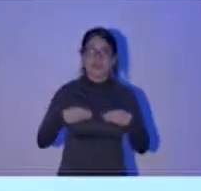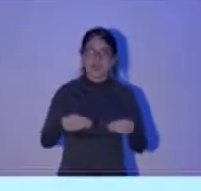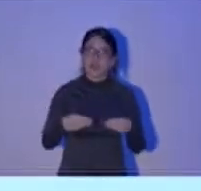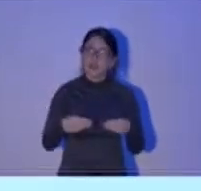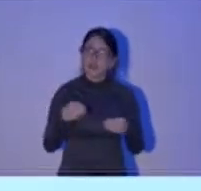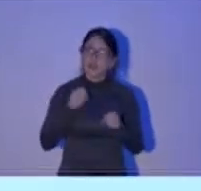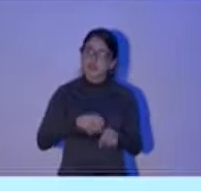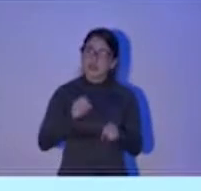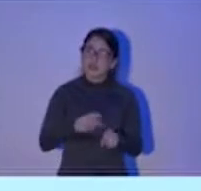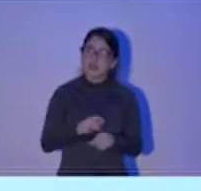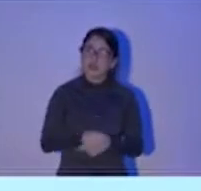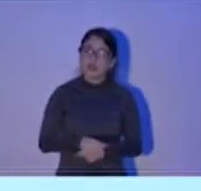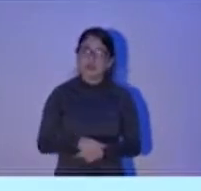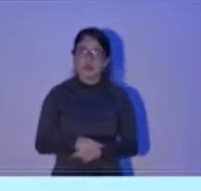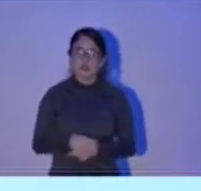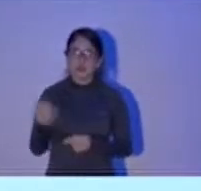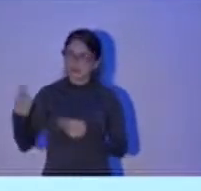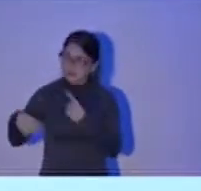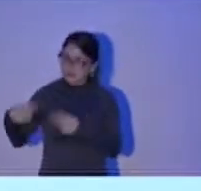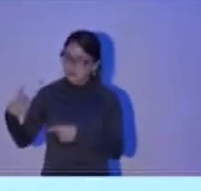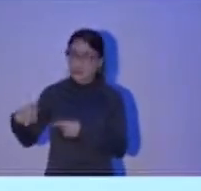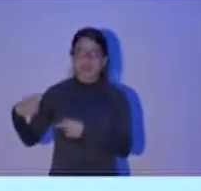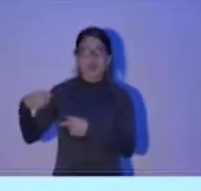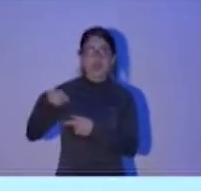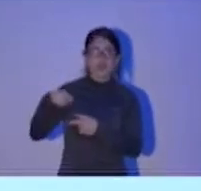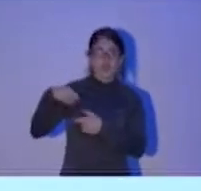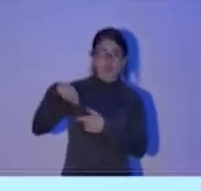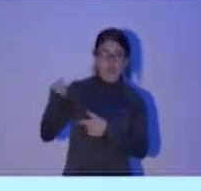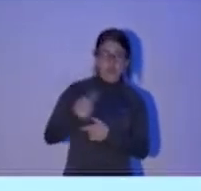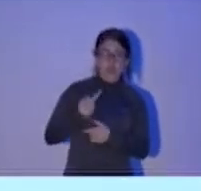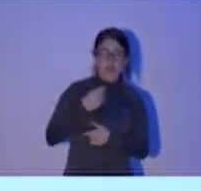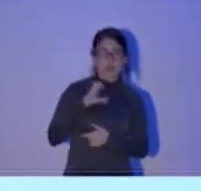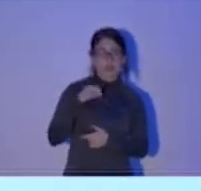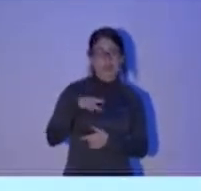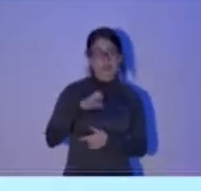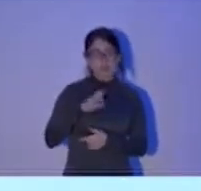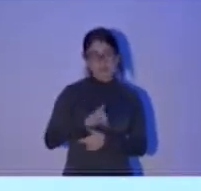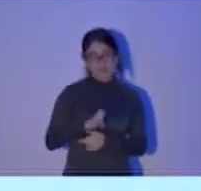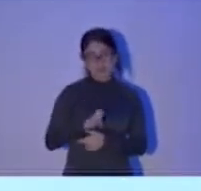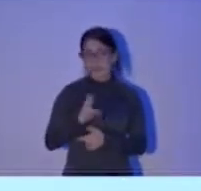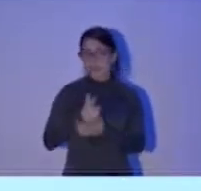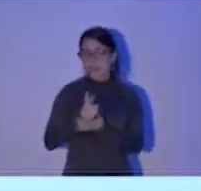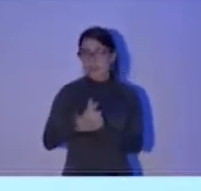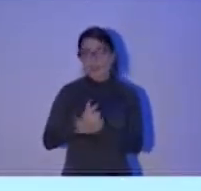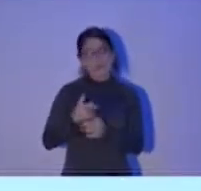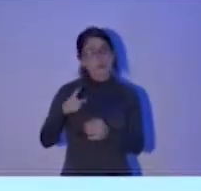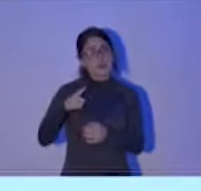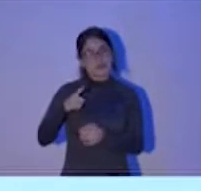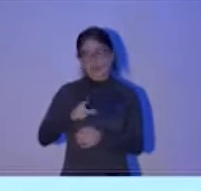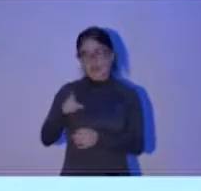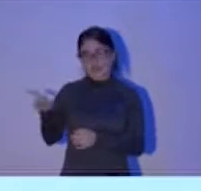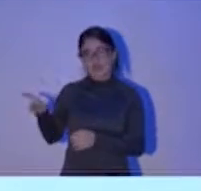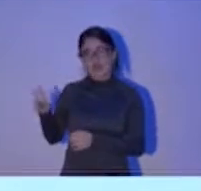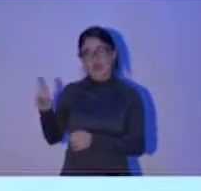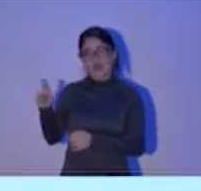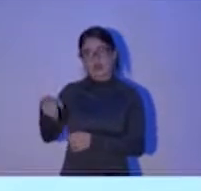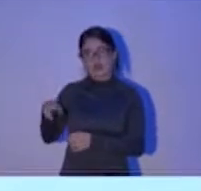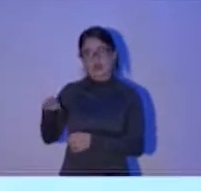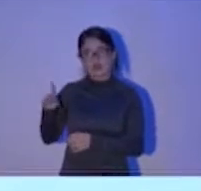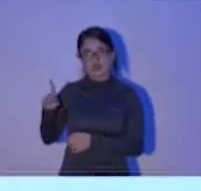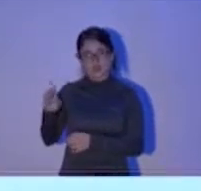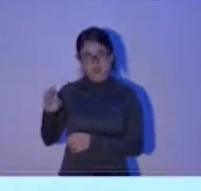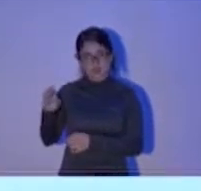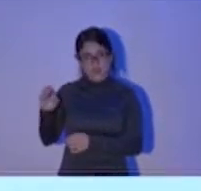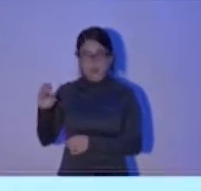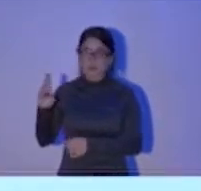de trabalho do CONCED, nós temos a Undime presente, representante dos municípios, não só